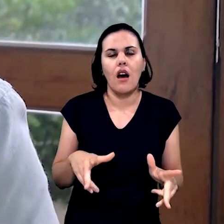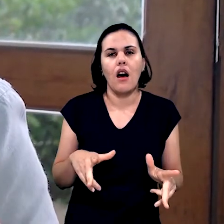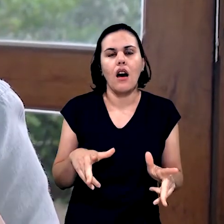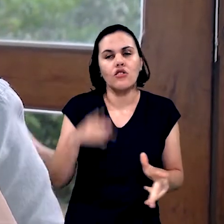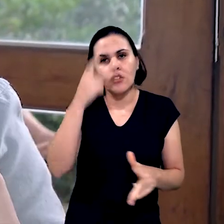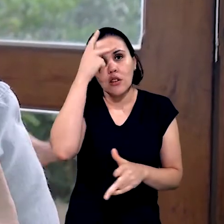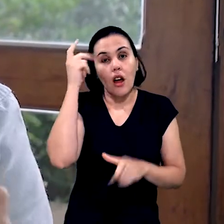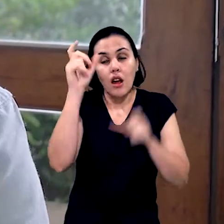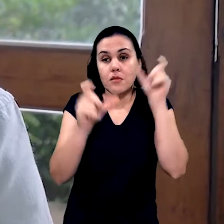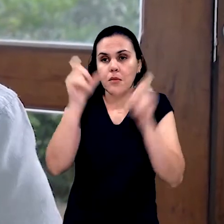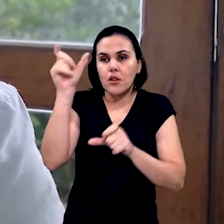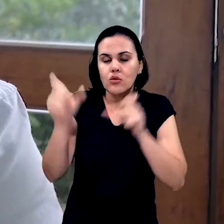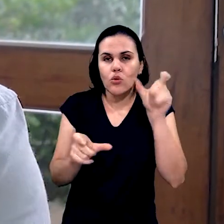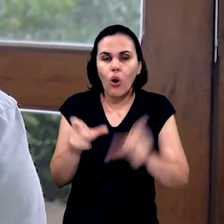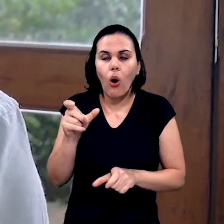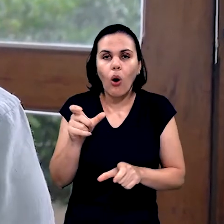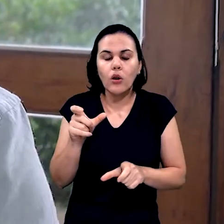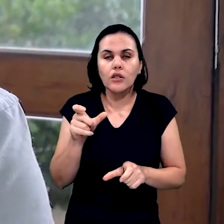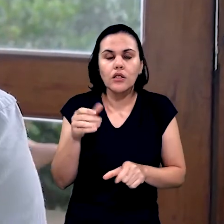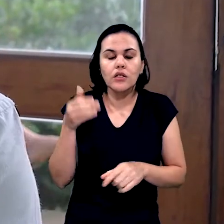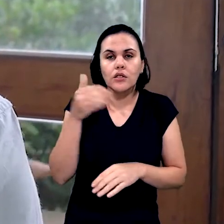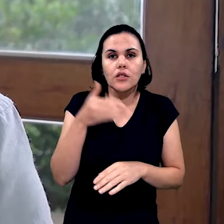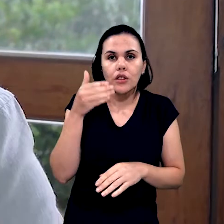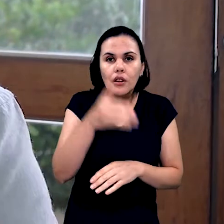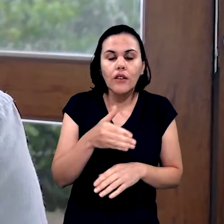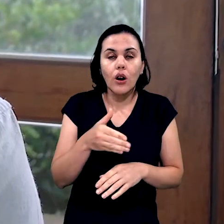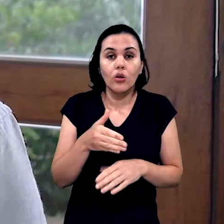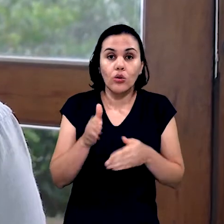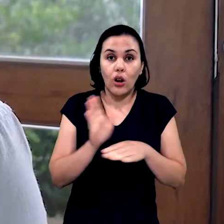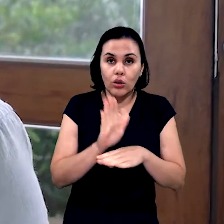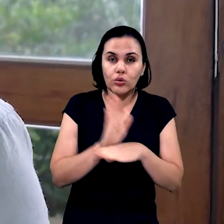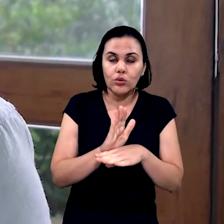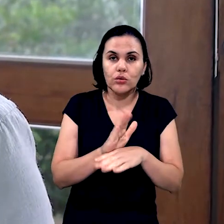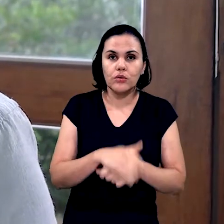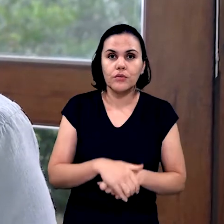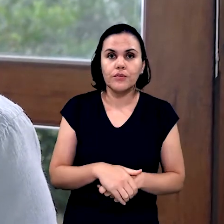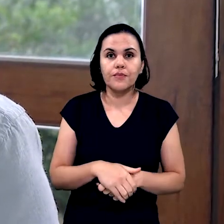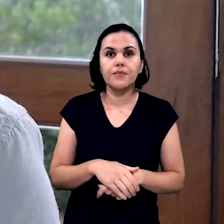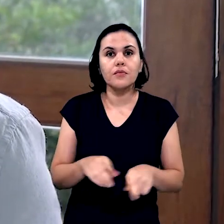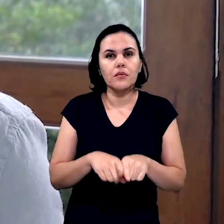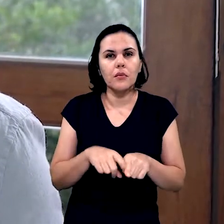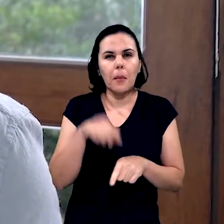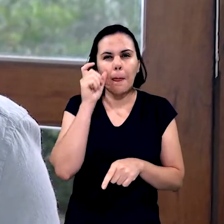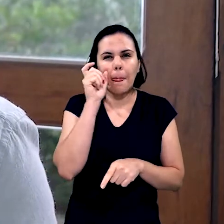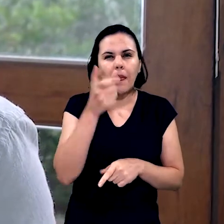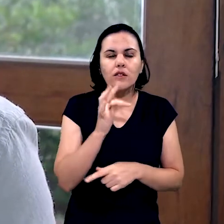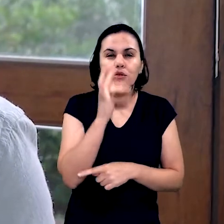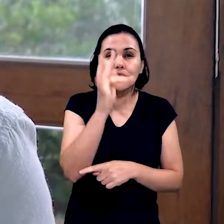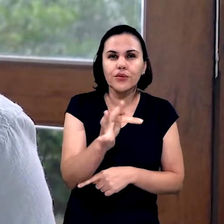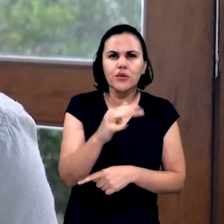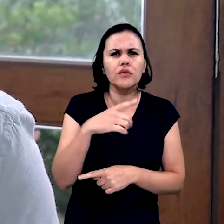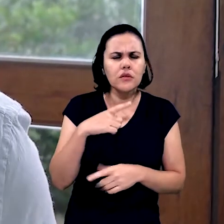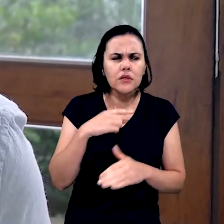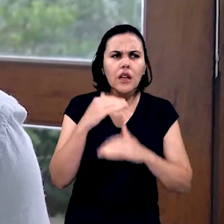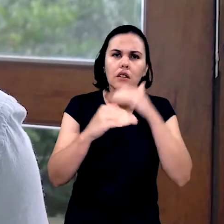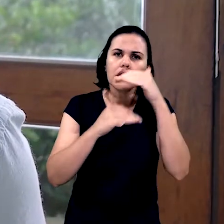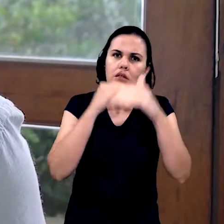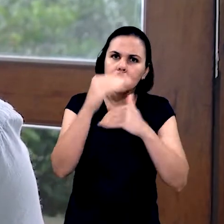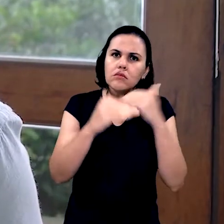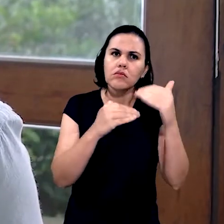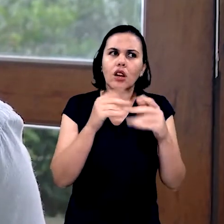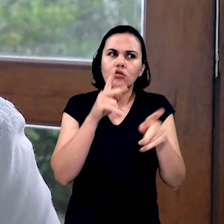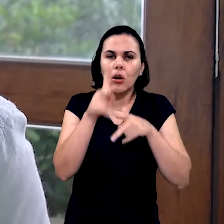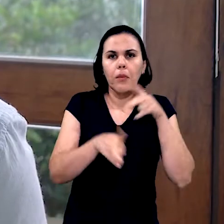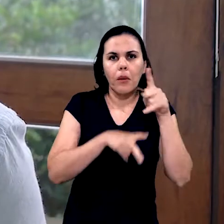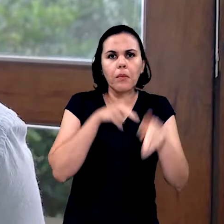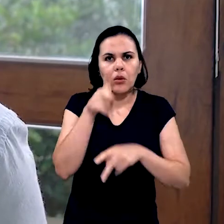diversidade, né, das pessoas que vão ser envolvidas. E nessa perspectiva de futuro, tem uma cidade que tem crescido em